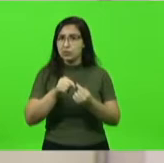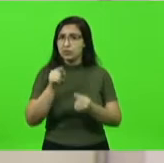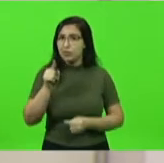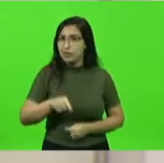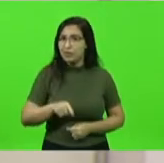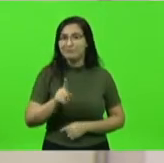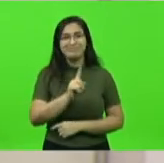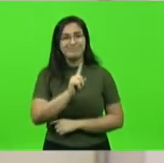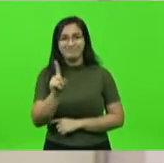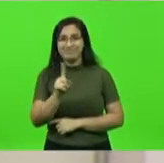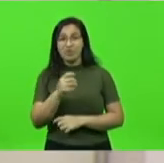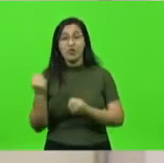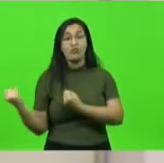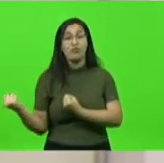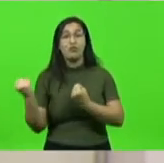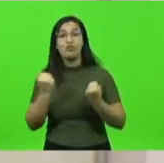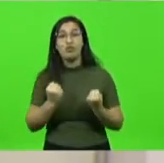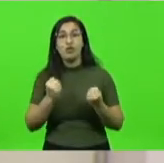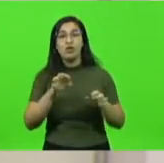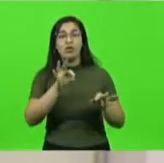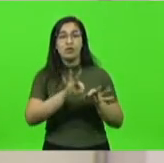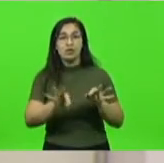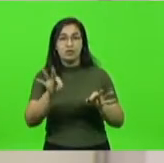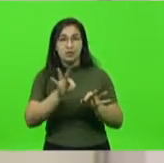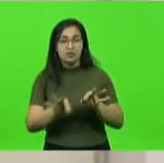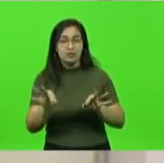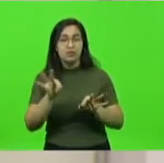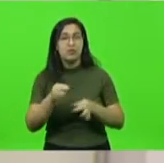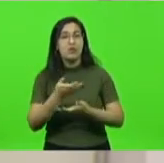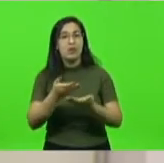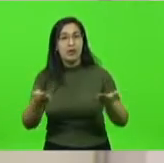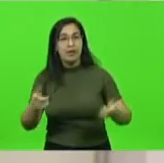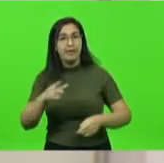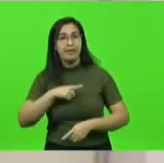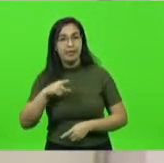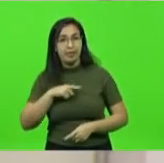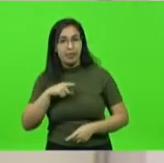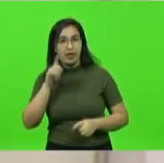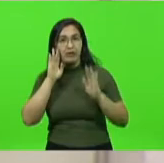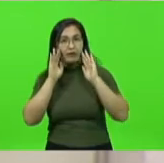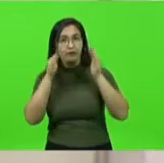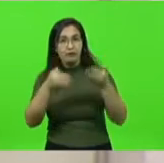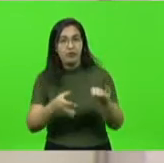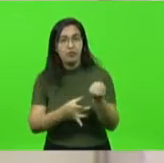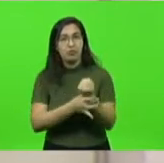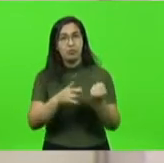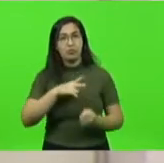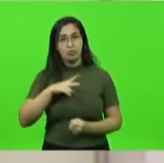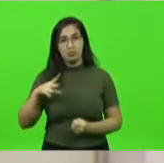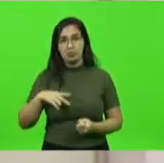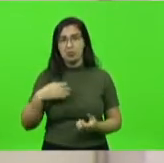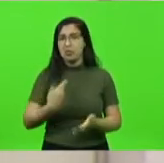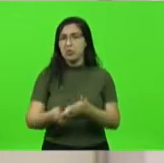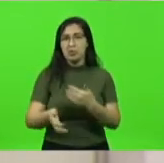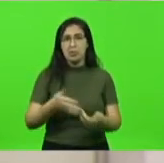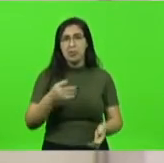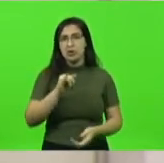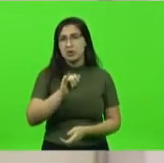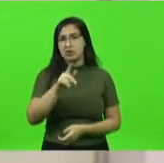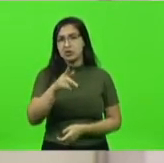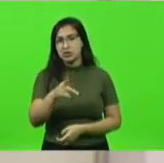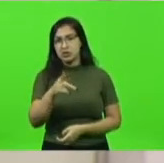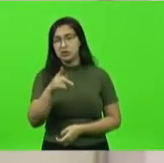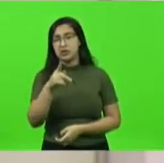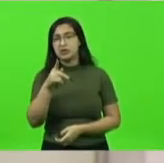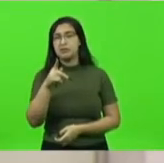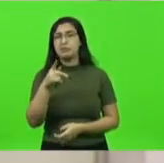gente fortalecer as instituições que fazem a segurança pública, seja a Polícia Civil, Polícia Militar, IGP. O que está